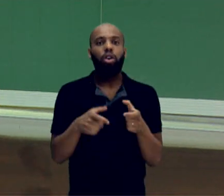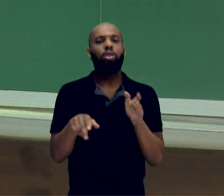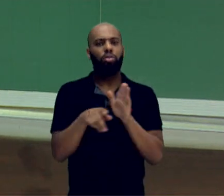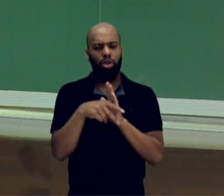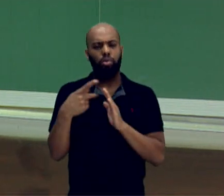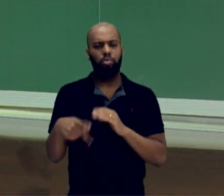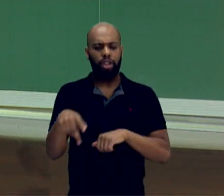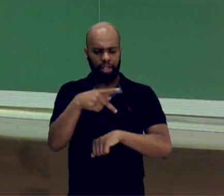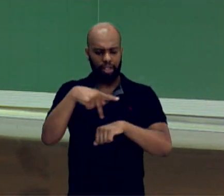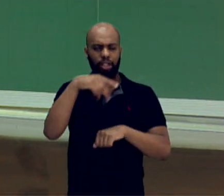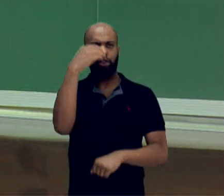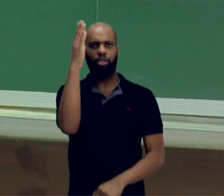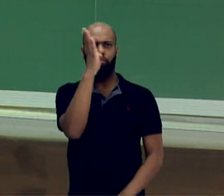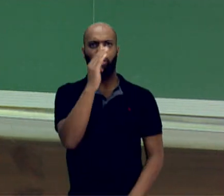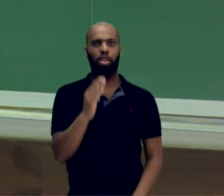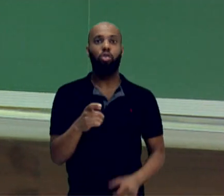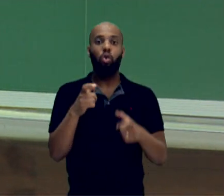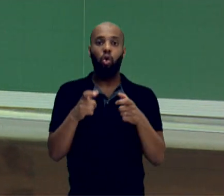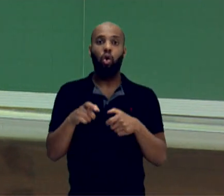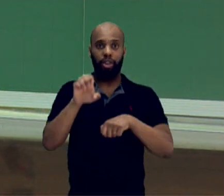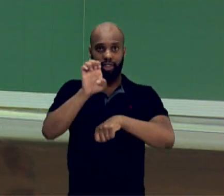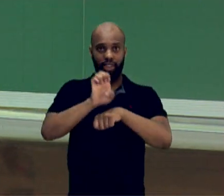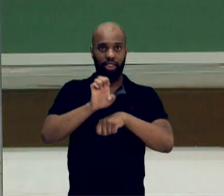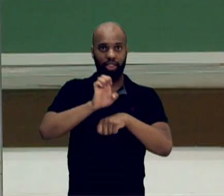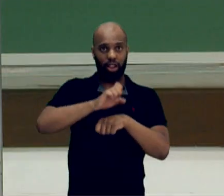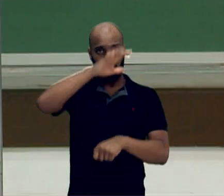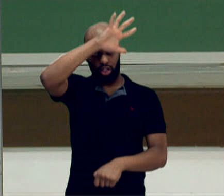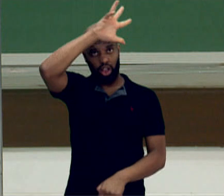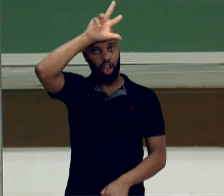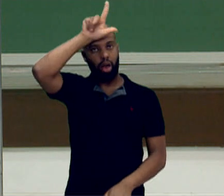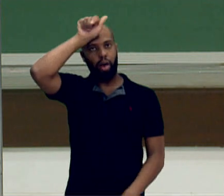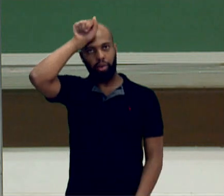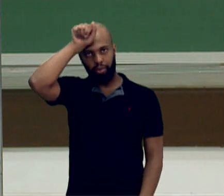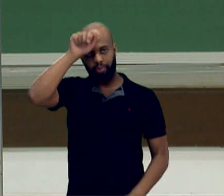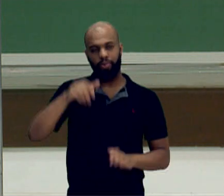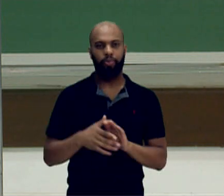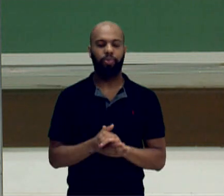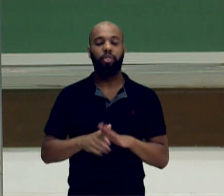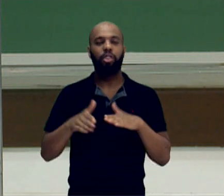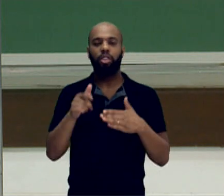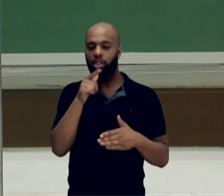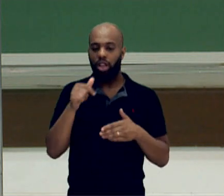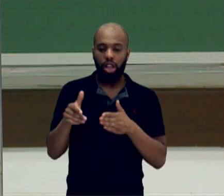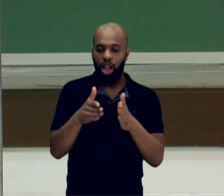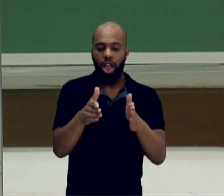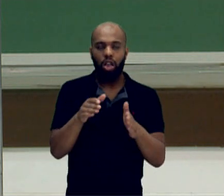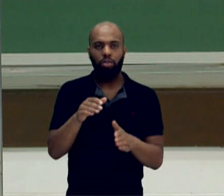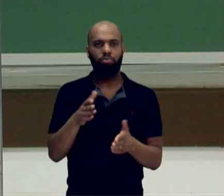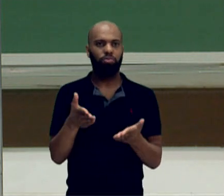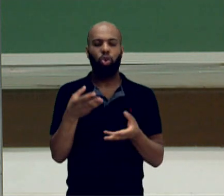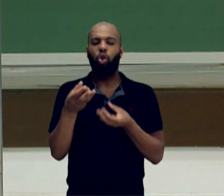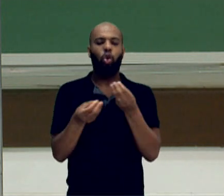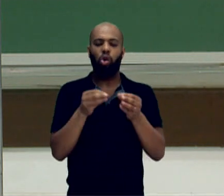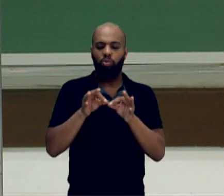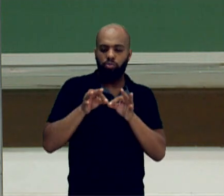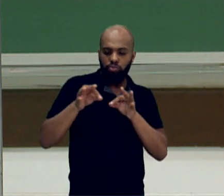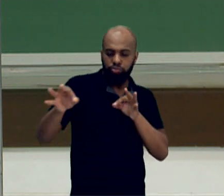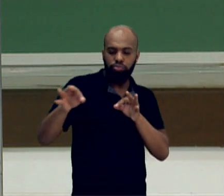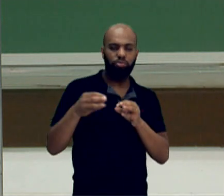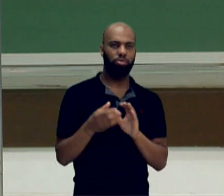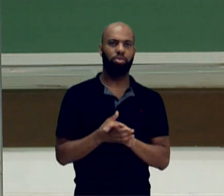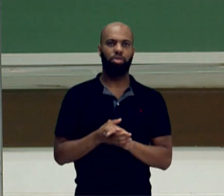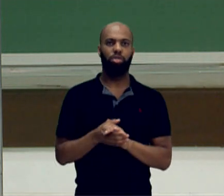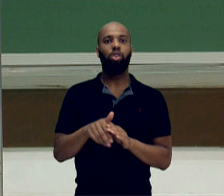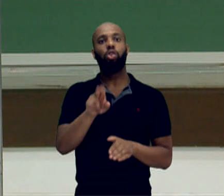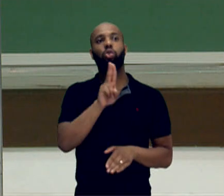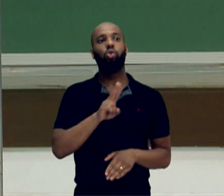país, lá no estado do Amazonas. Então, o rio Amazonas. E aí? Eu vou medir o rio Amazonas usando